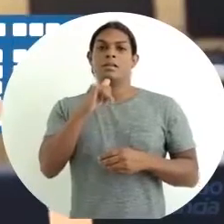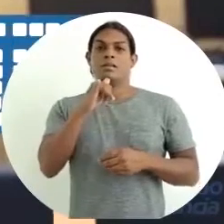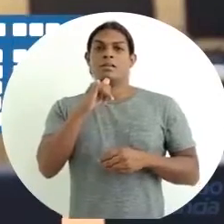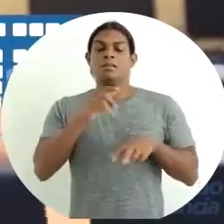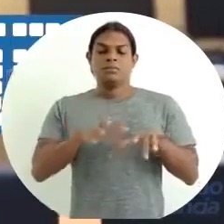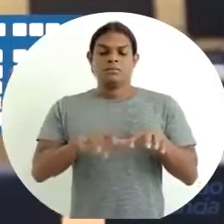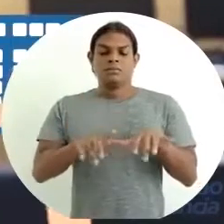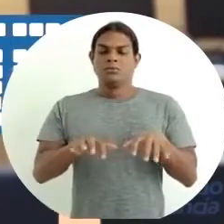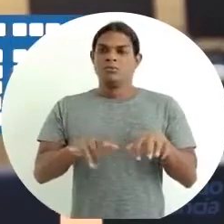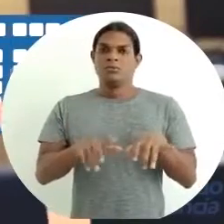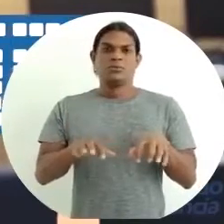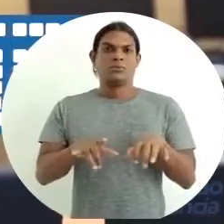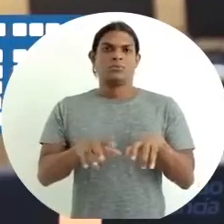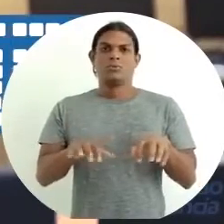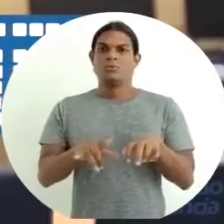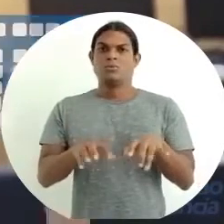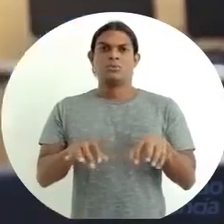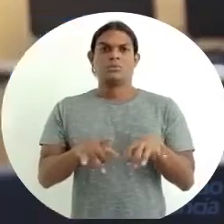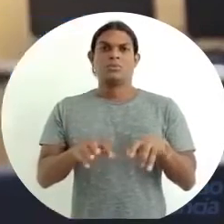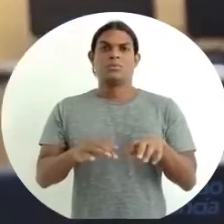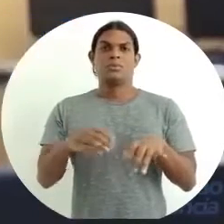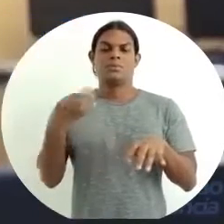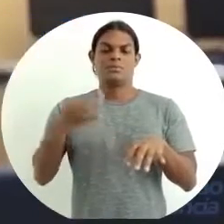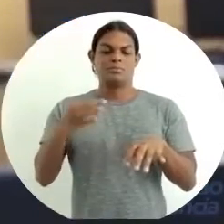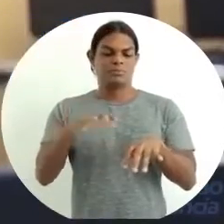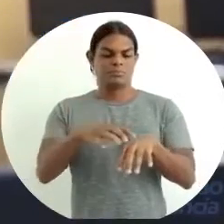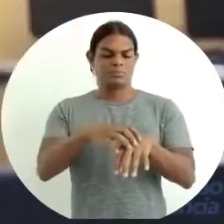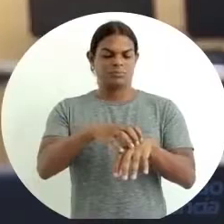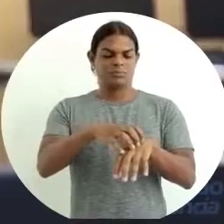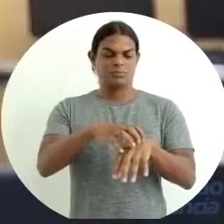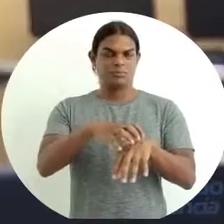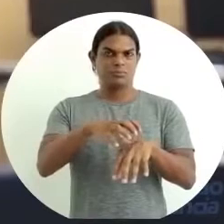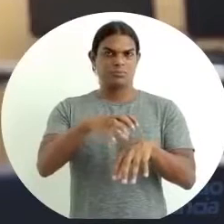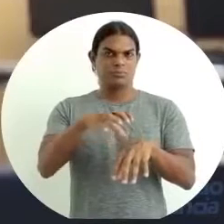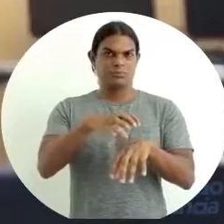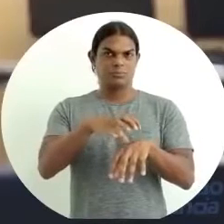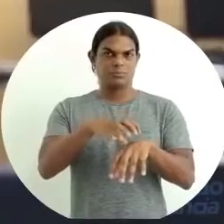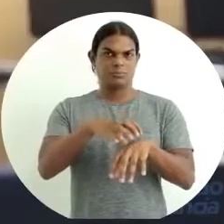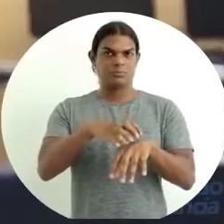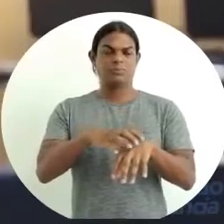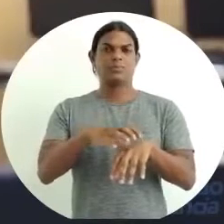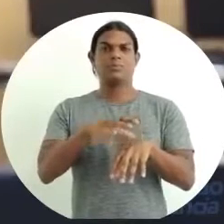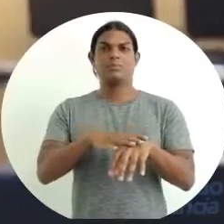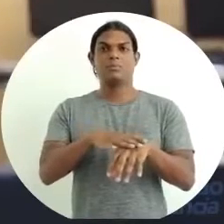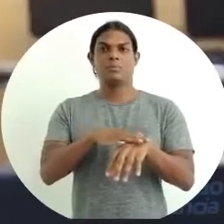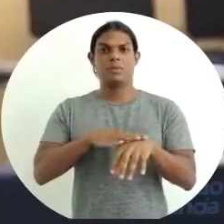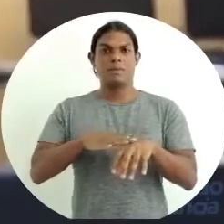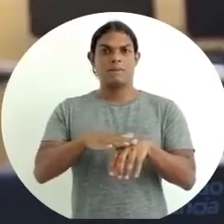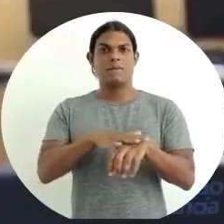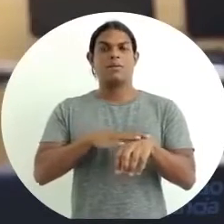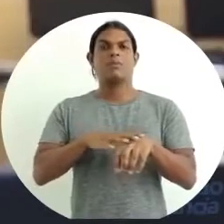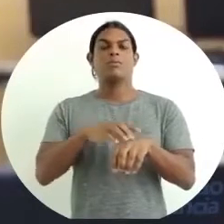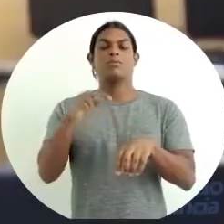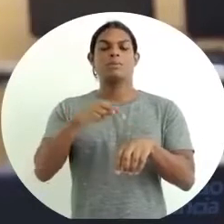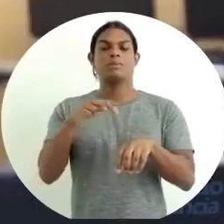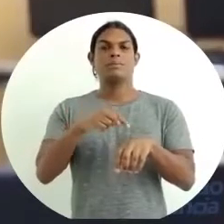esforço repetitivo, que hoje é chamado DORT, doença ocupacional de repetição de esforço e repetição do trabalho,